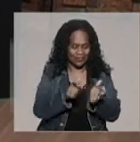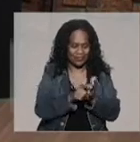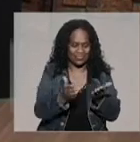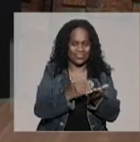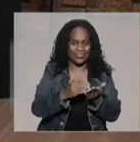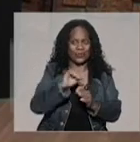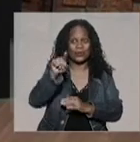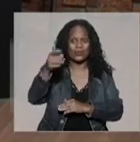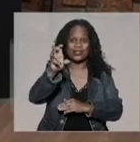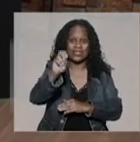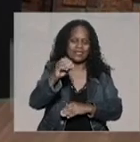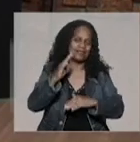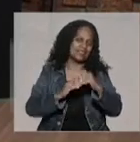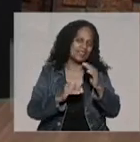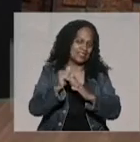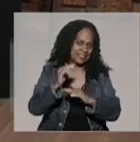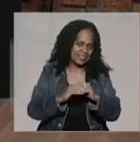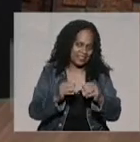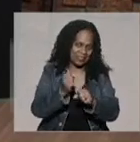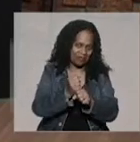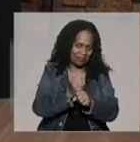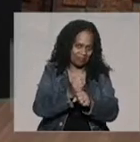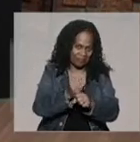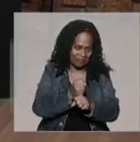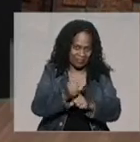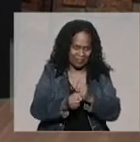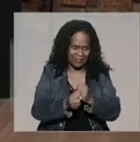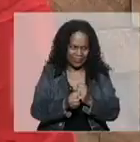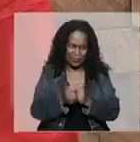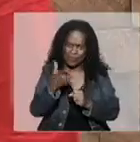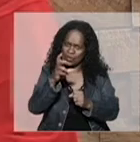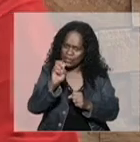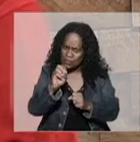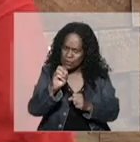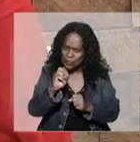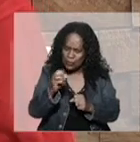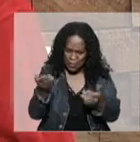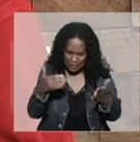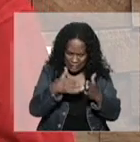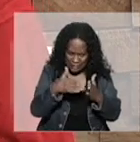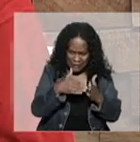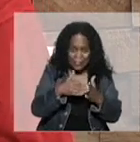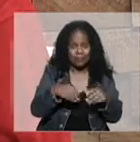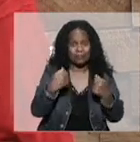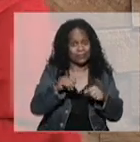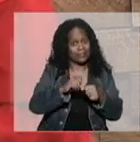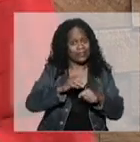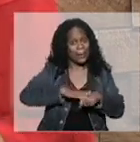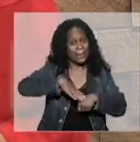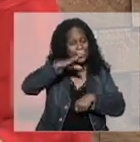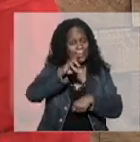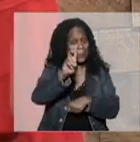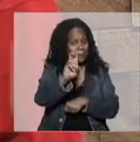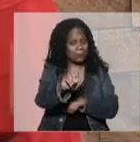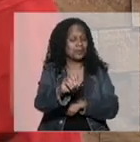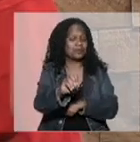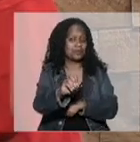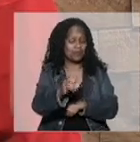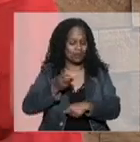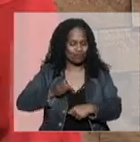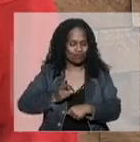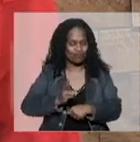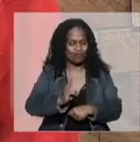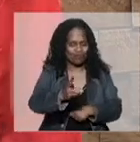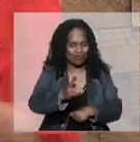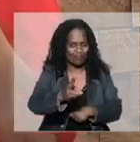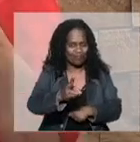livro. Os próximos 50. Os próximos 50. Mas quem chegou em 50, Mansur, tem a obrigação de completar mais 50. Continuar na